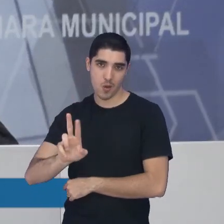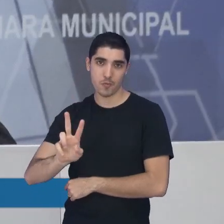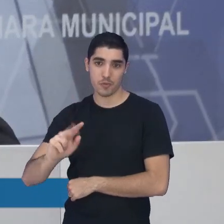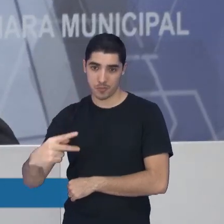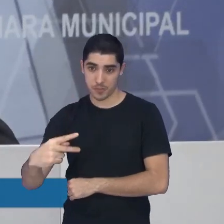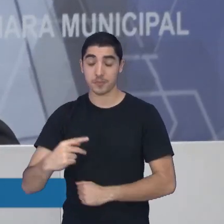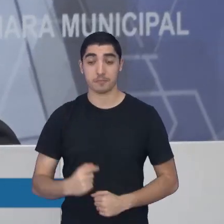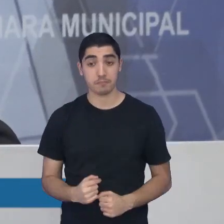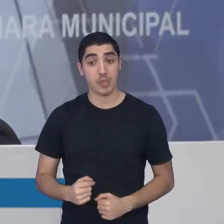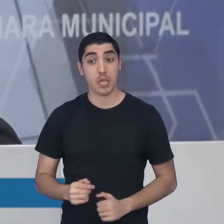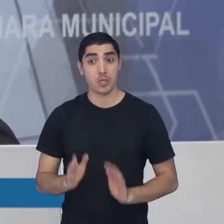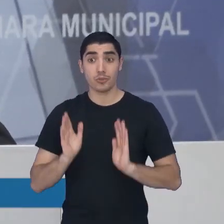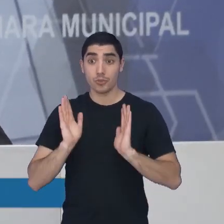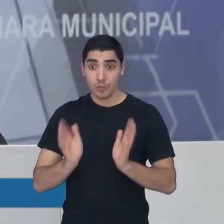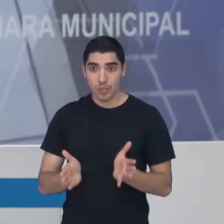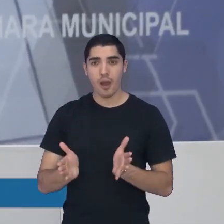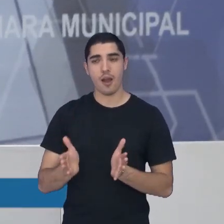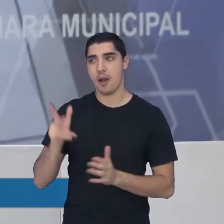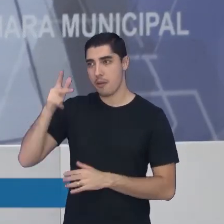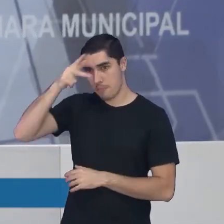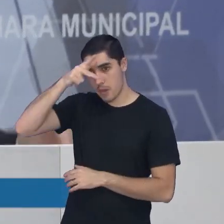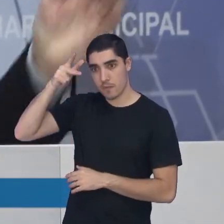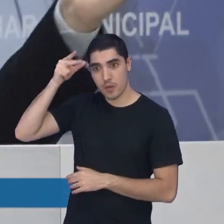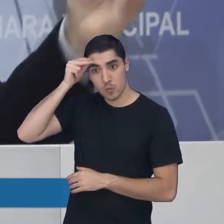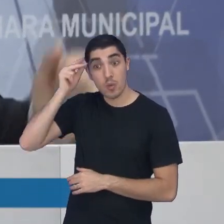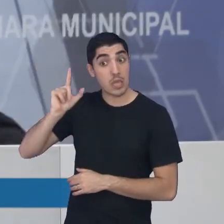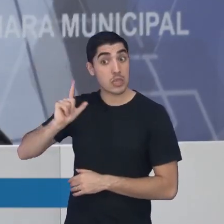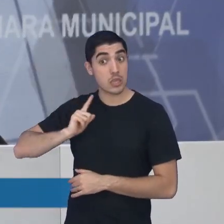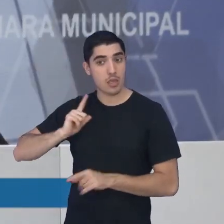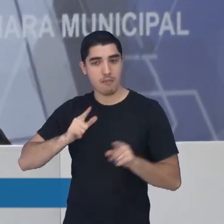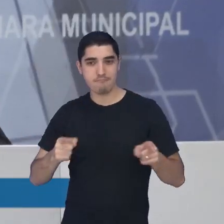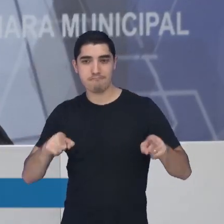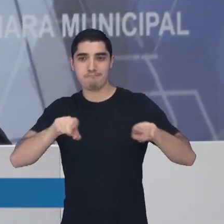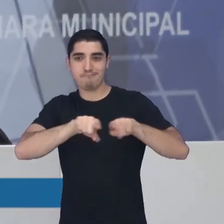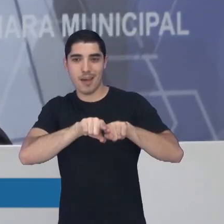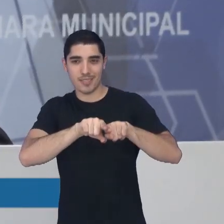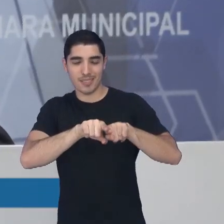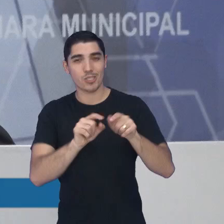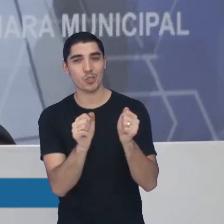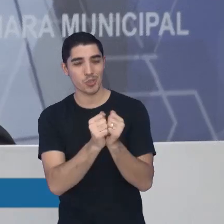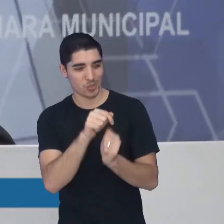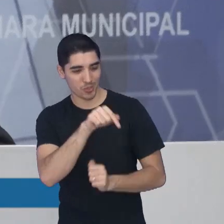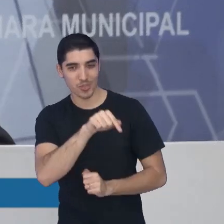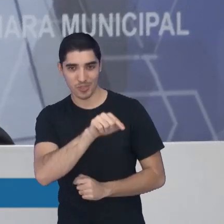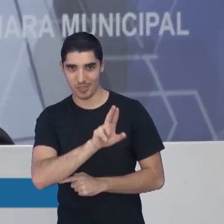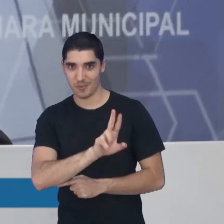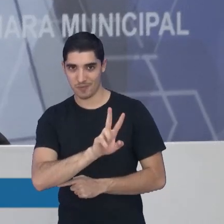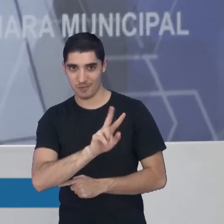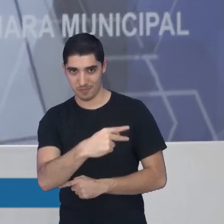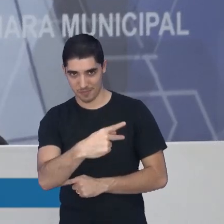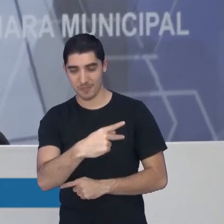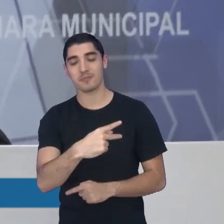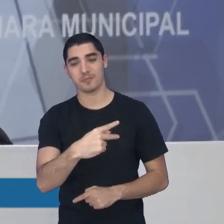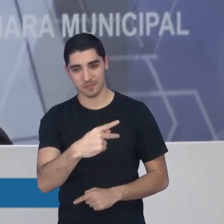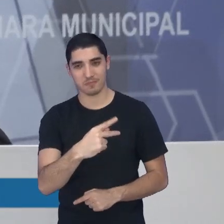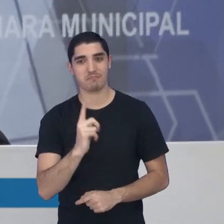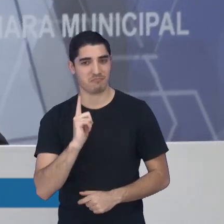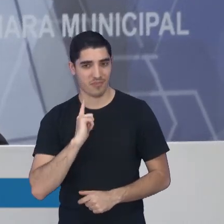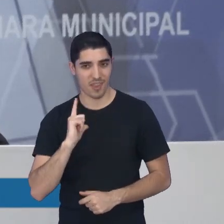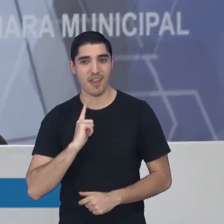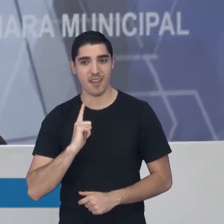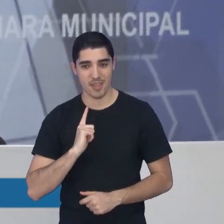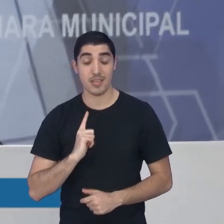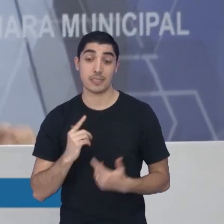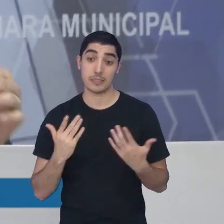Tem algumas parcerias da prefeitura, não é, com a Universidade do Vale do Paraíba.